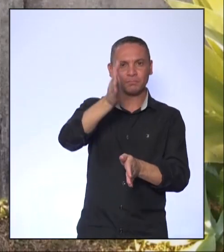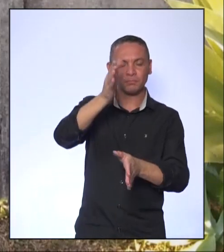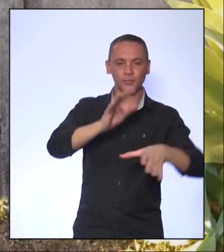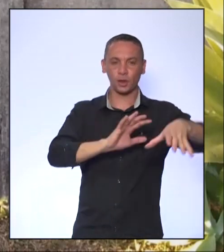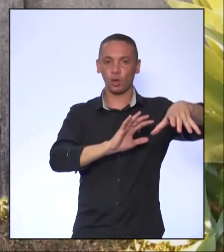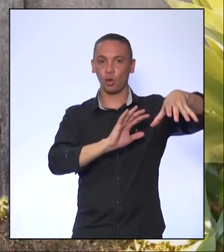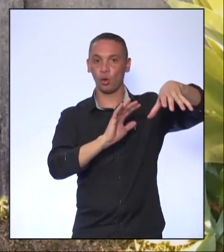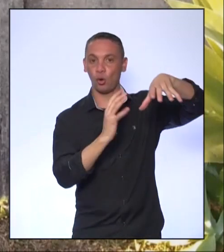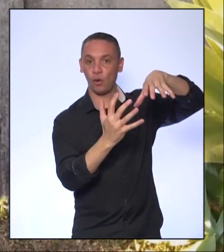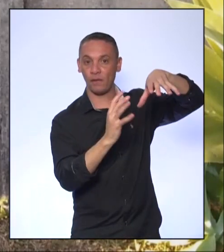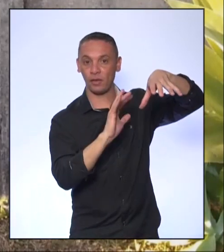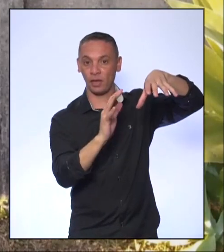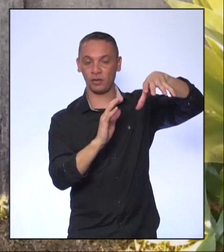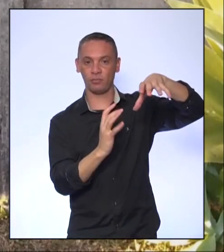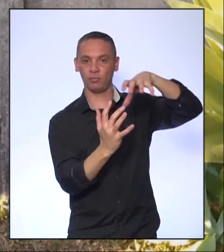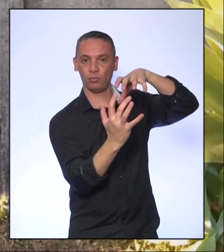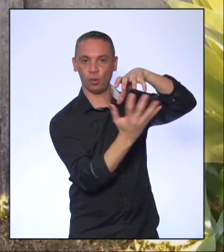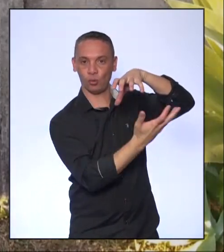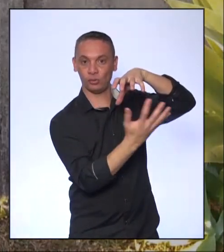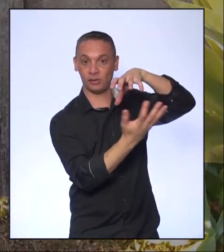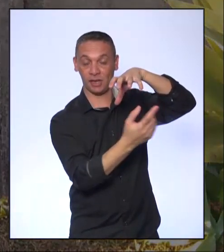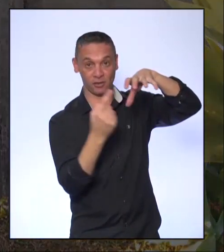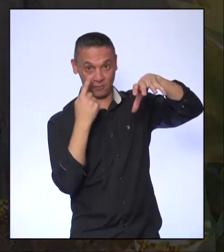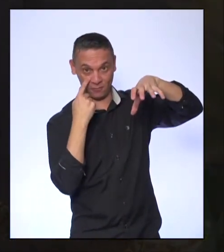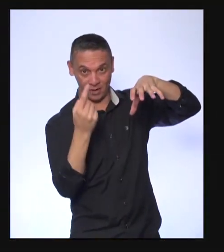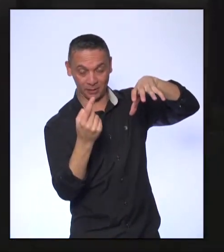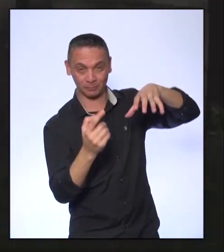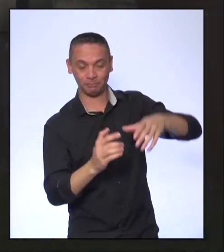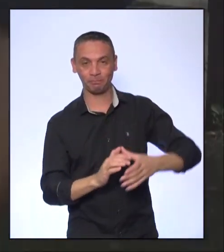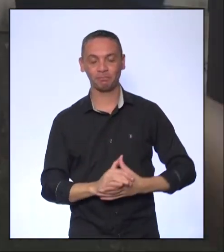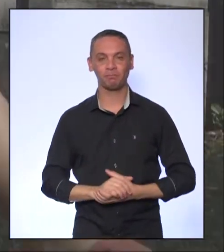Ocidente que ocorreu durante a Guerra Fria. Vamos lá?